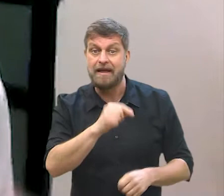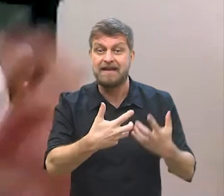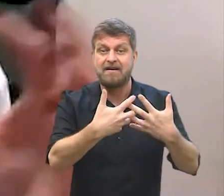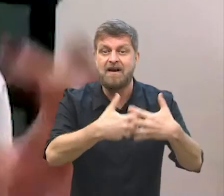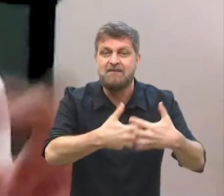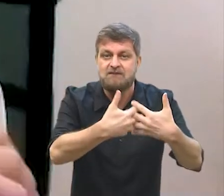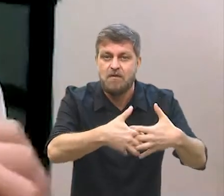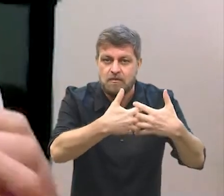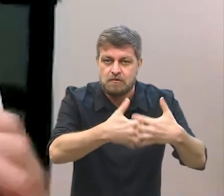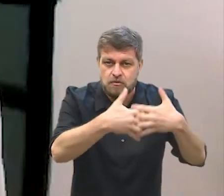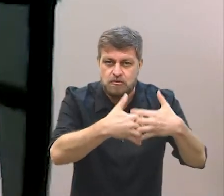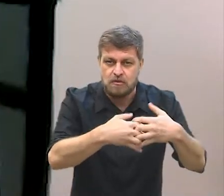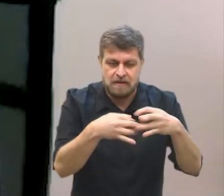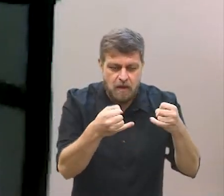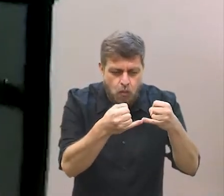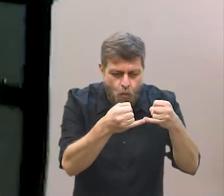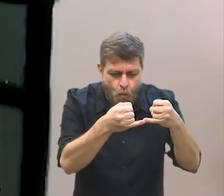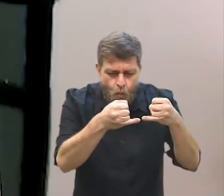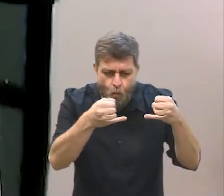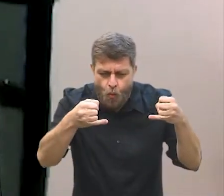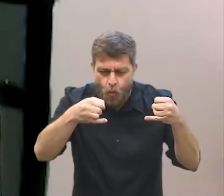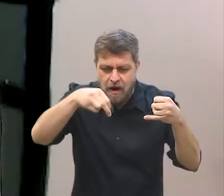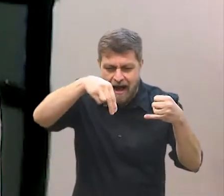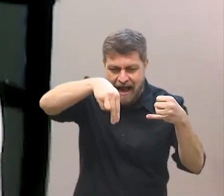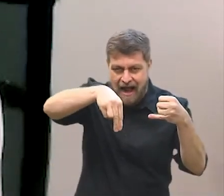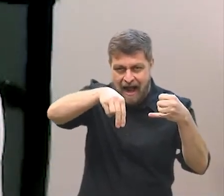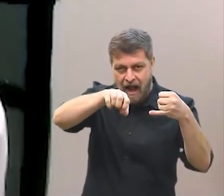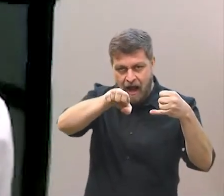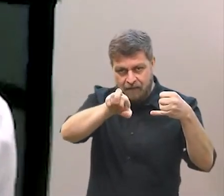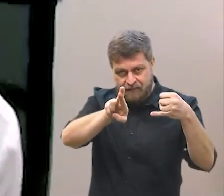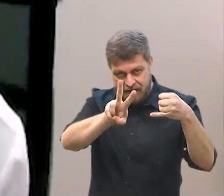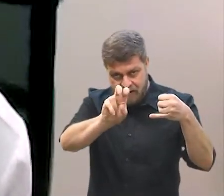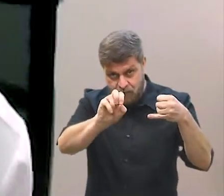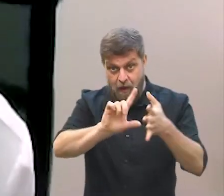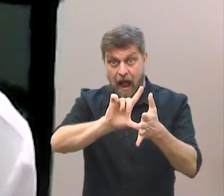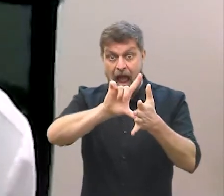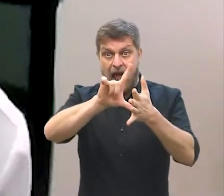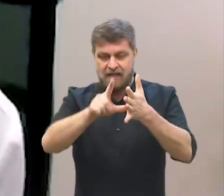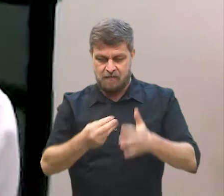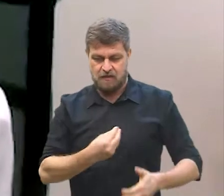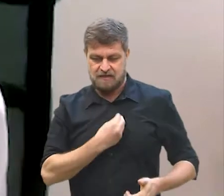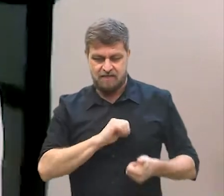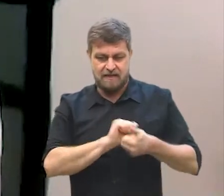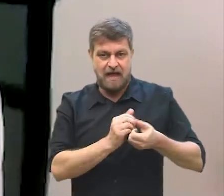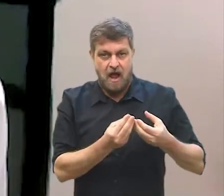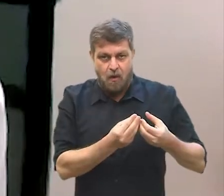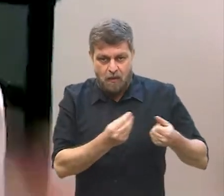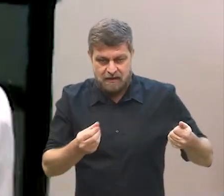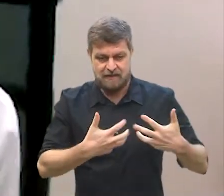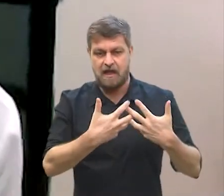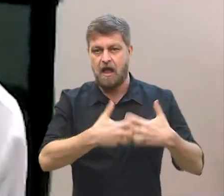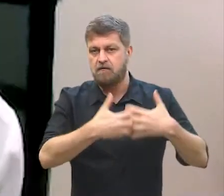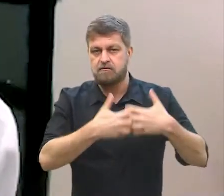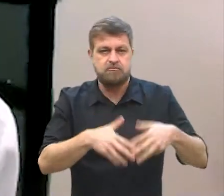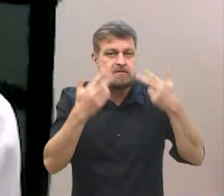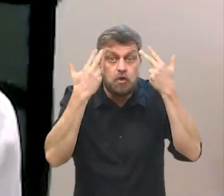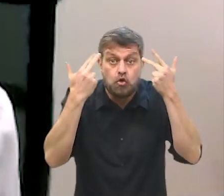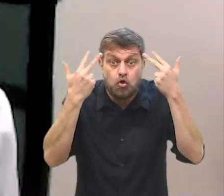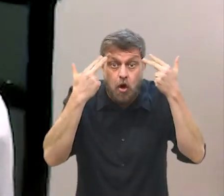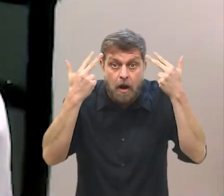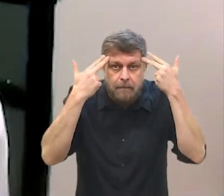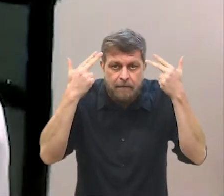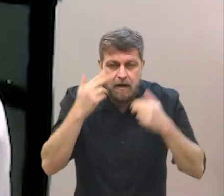nervosa, né, a parte de nervos, para que o paciente ele tenha depois uma qualidade de vida, uma função normal